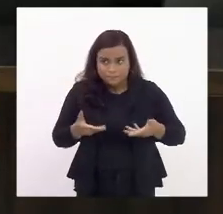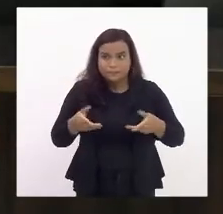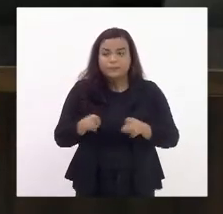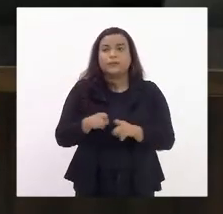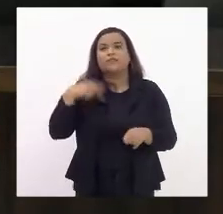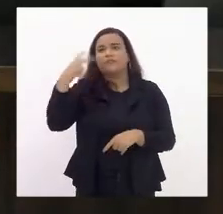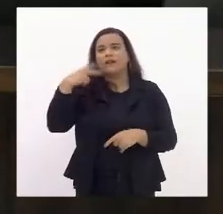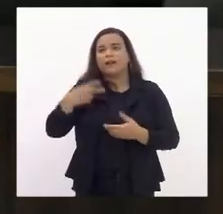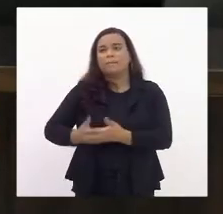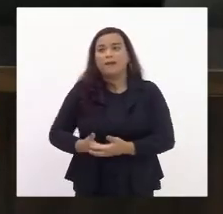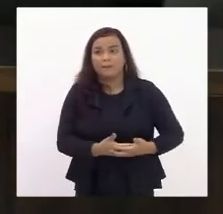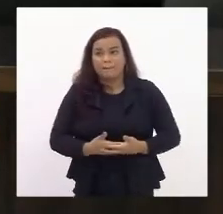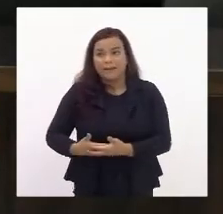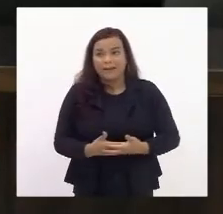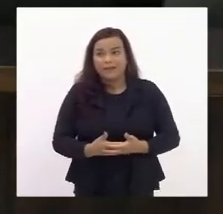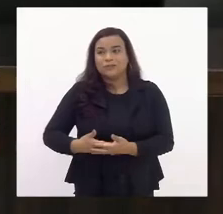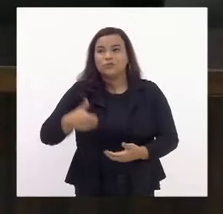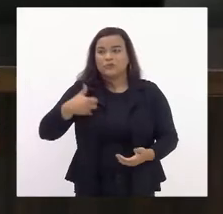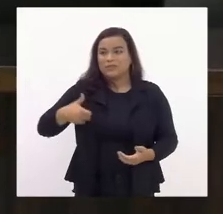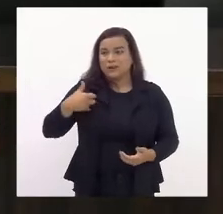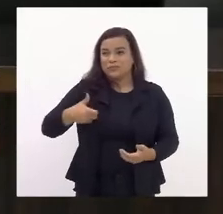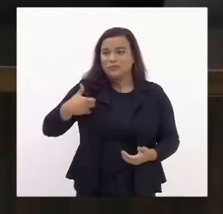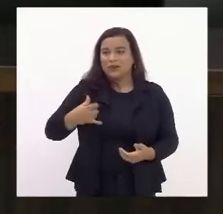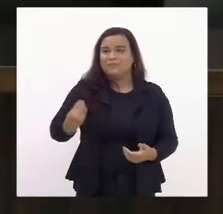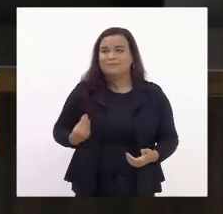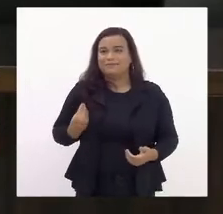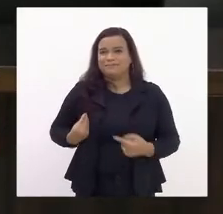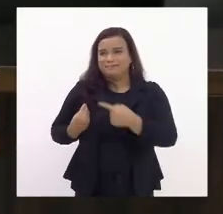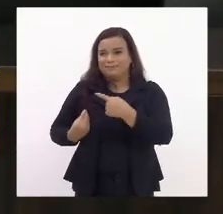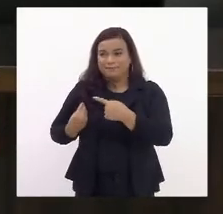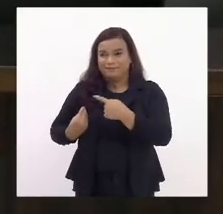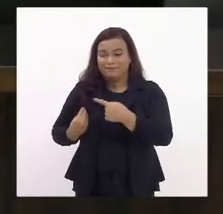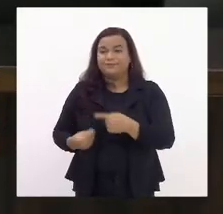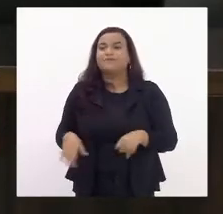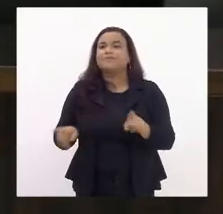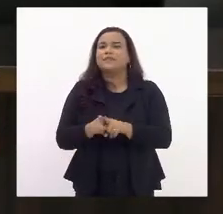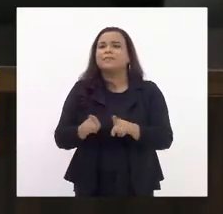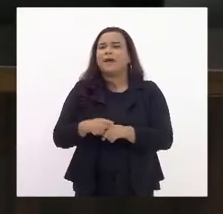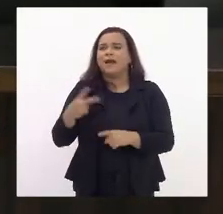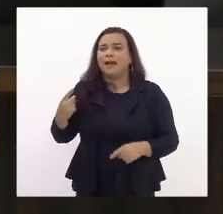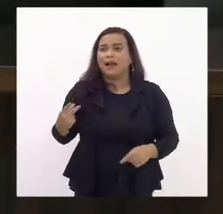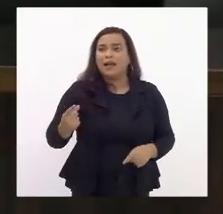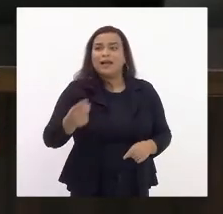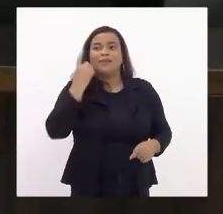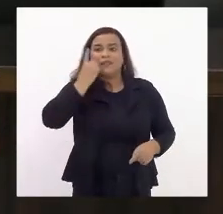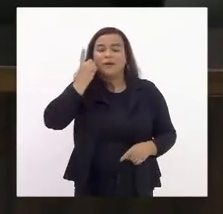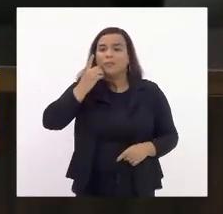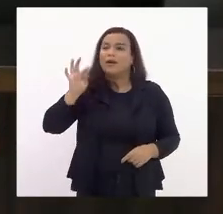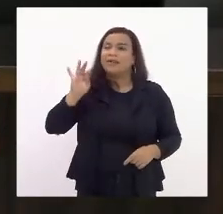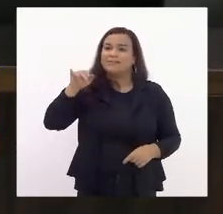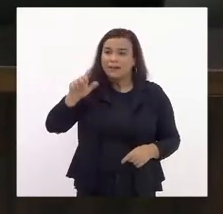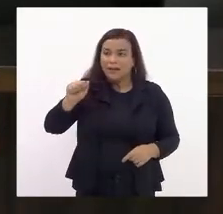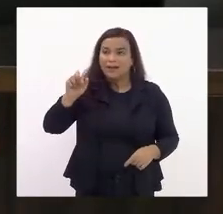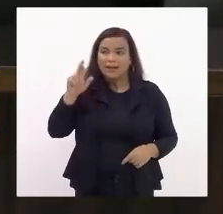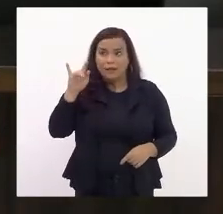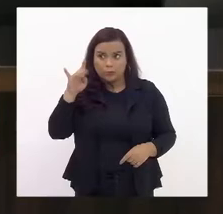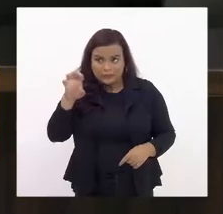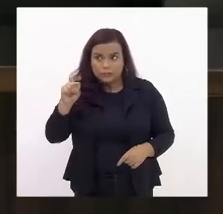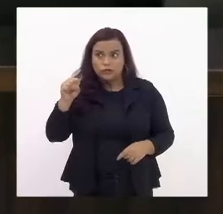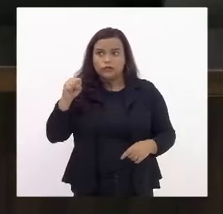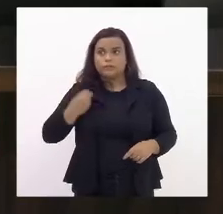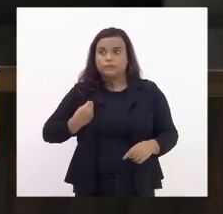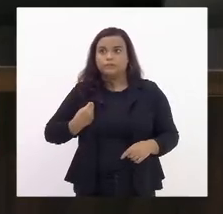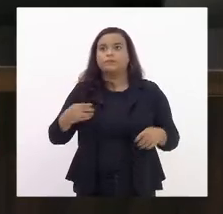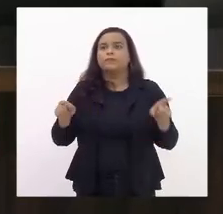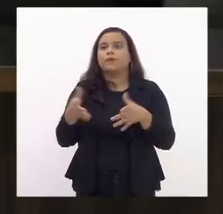vereador Bebeto de São João de Meriti está presente. A nossa eterna deputada Tânia Rodrigues também presente. Com a palavra, o